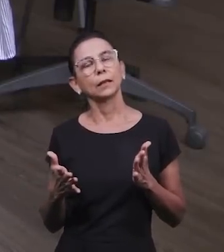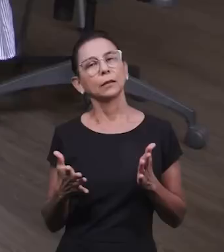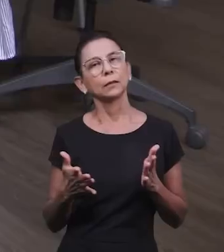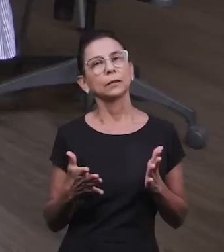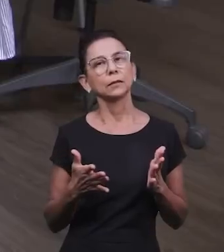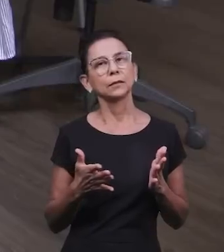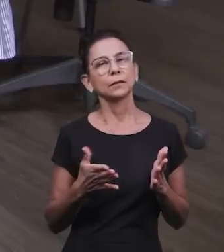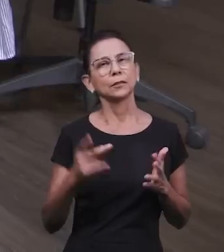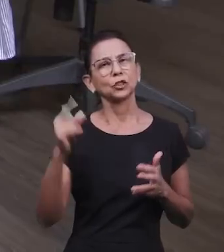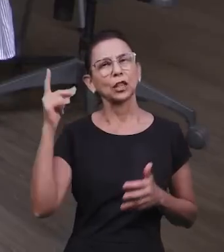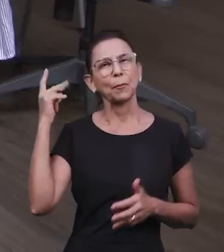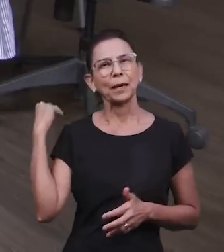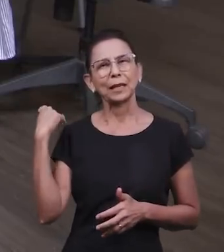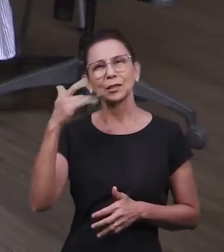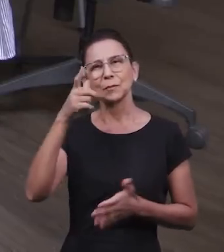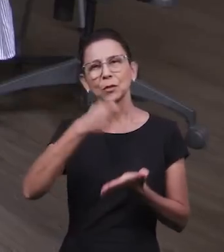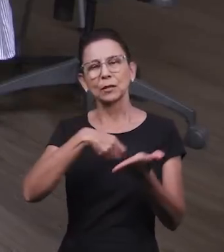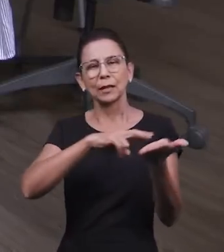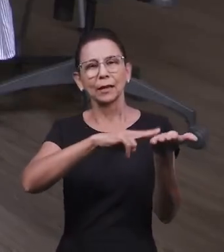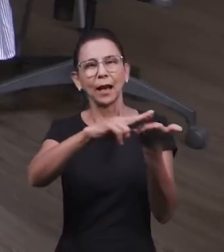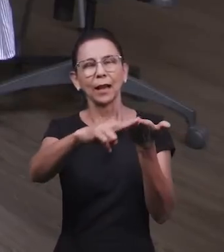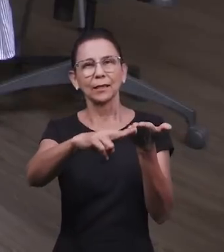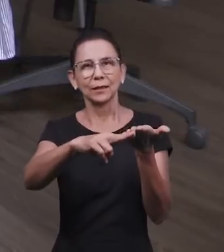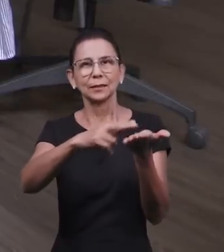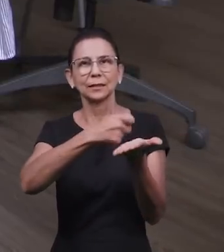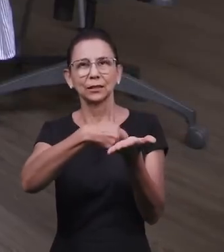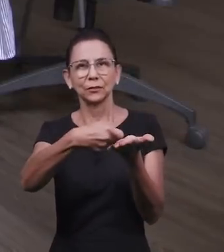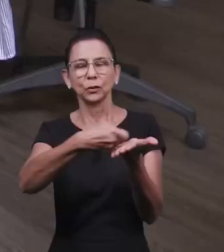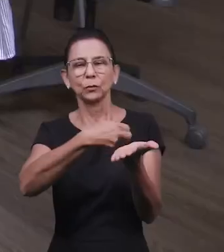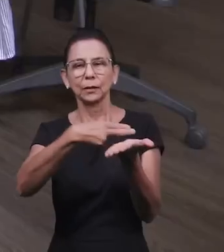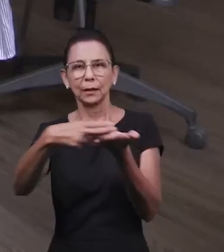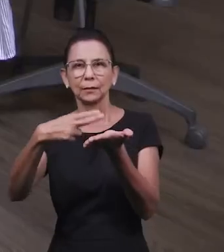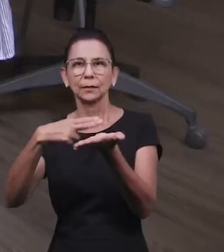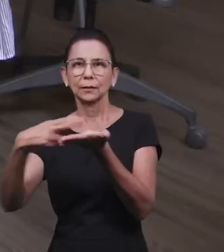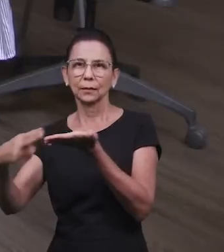vida espiritual, para o nosso propósito aqui, que é falar